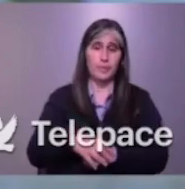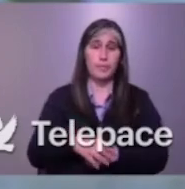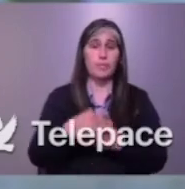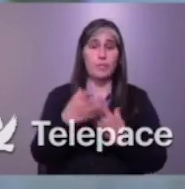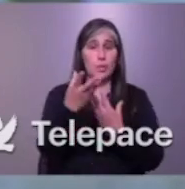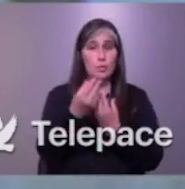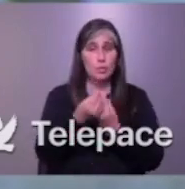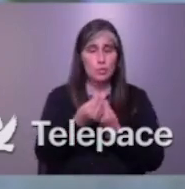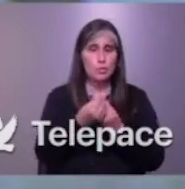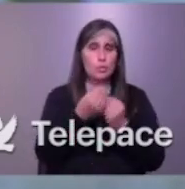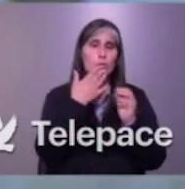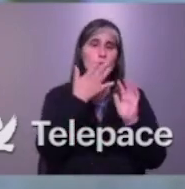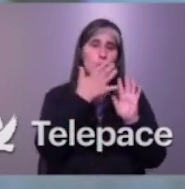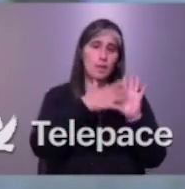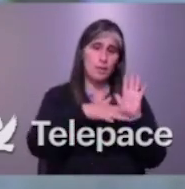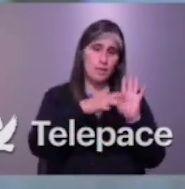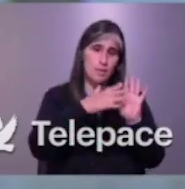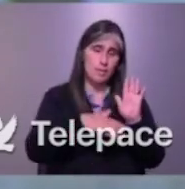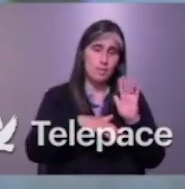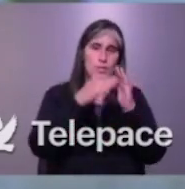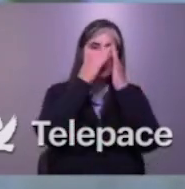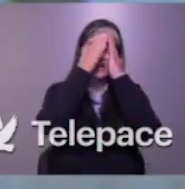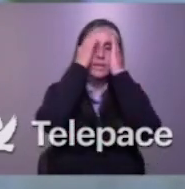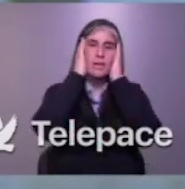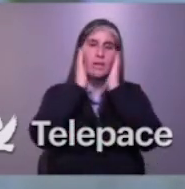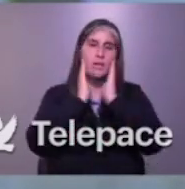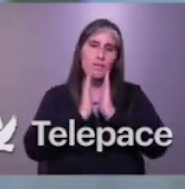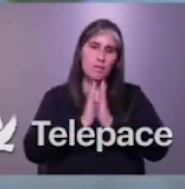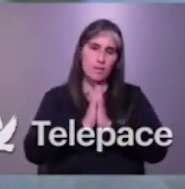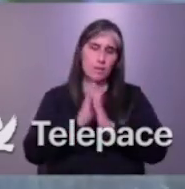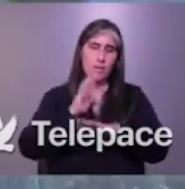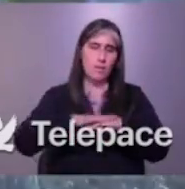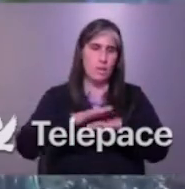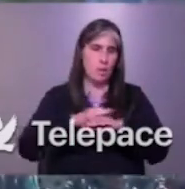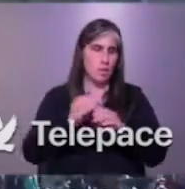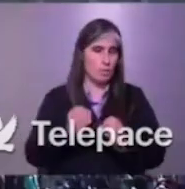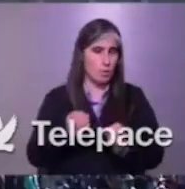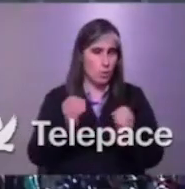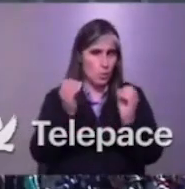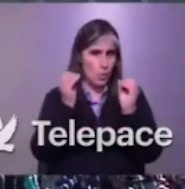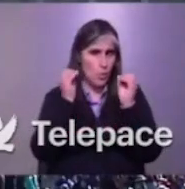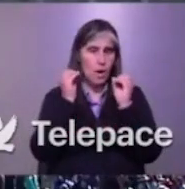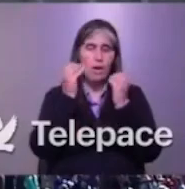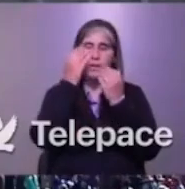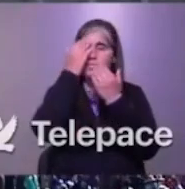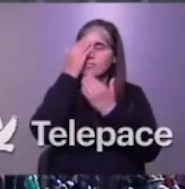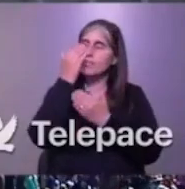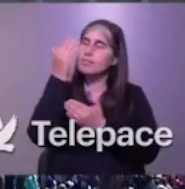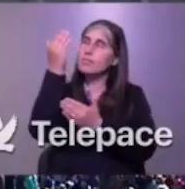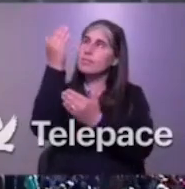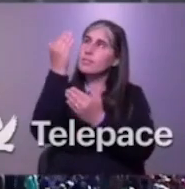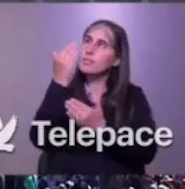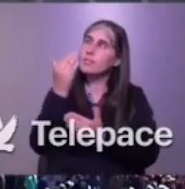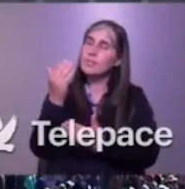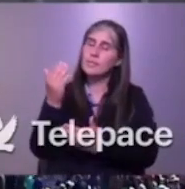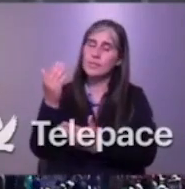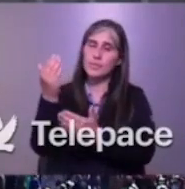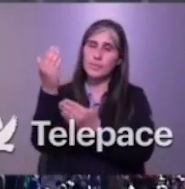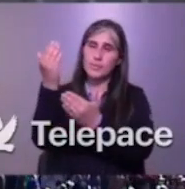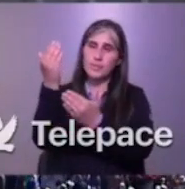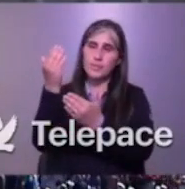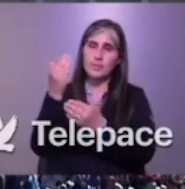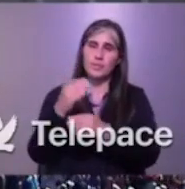Cantamos, bendita seja a Virgem. Ci uniamo anche noi al canto e così partecipiamo